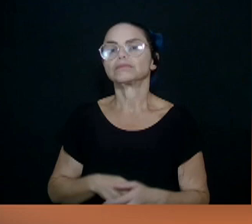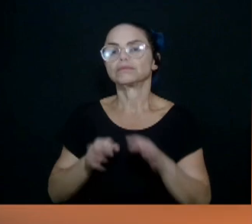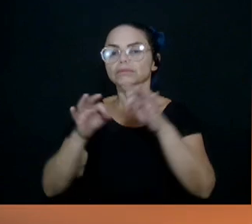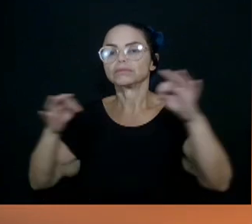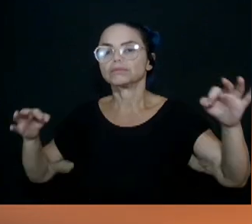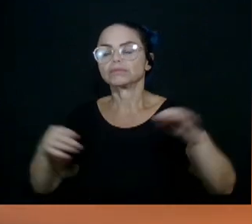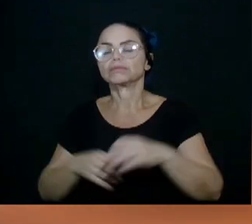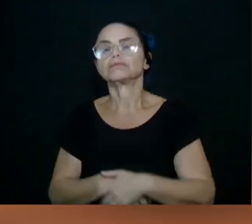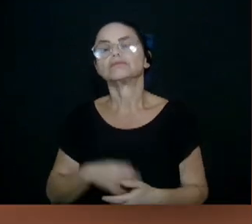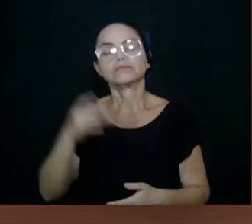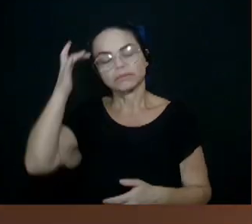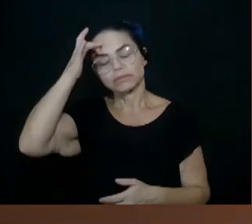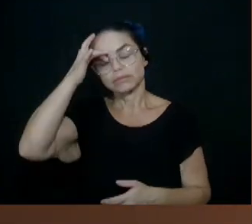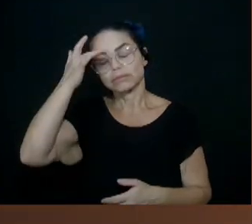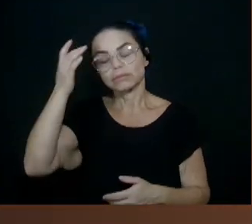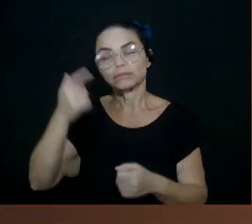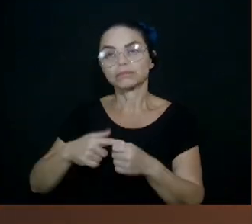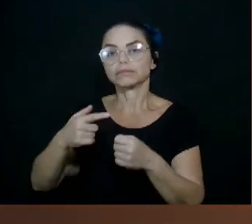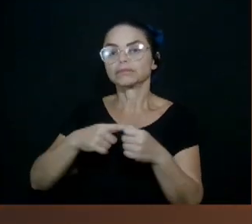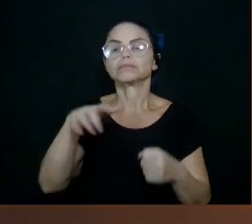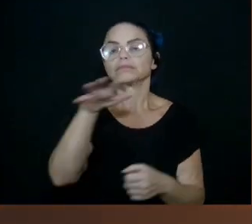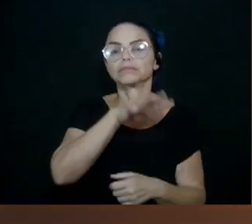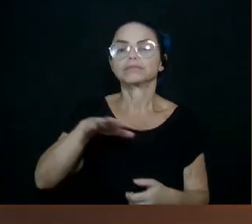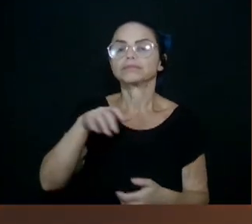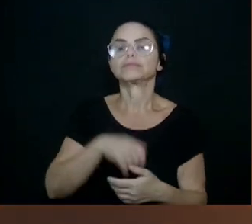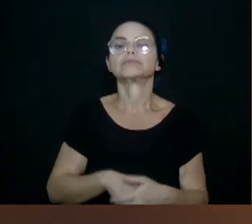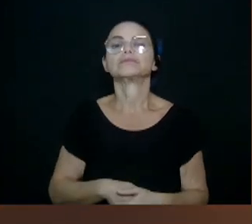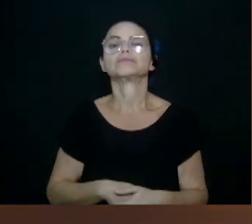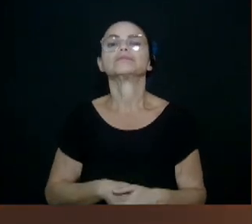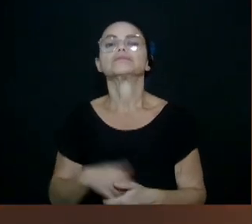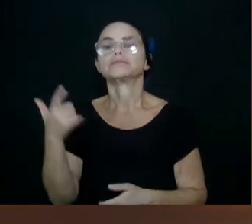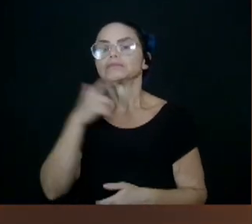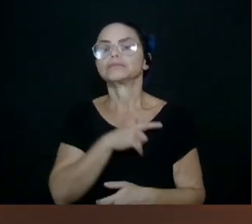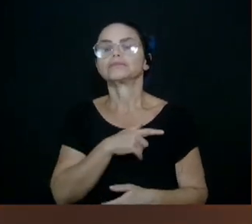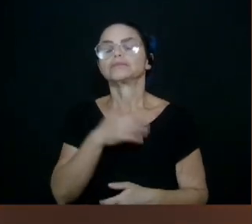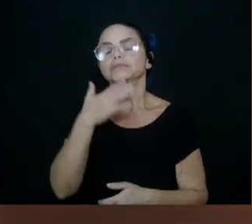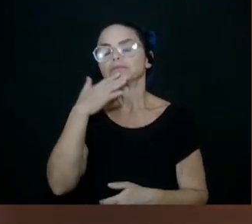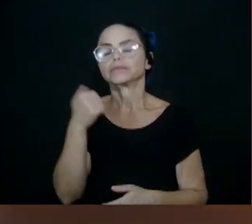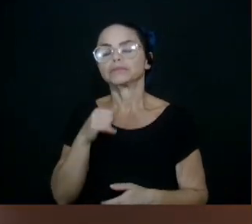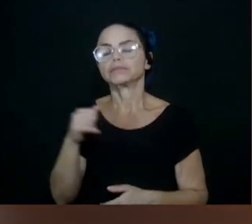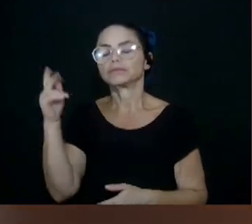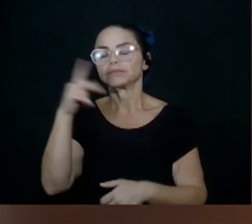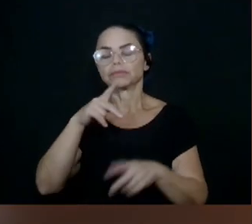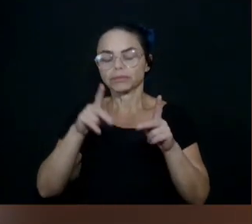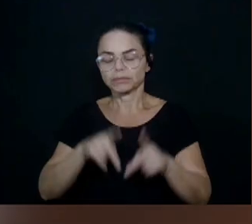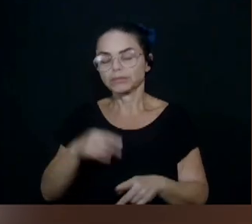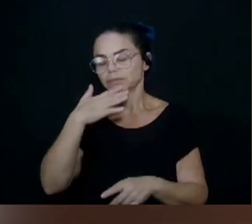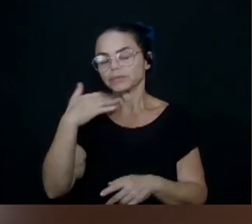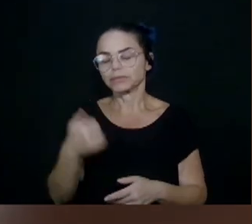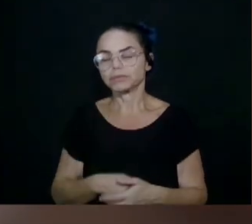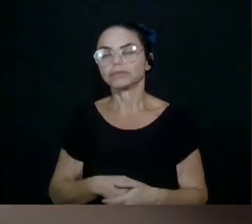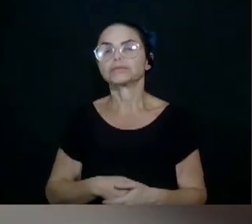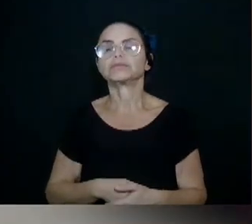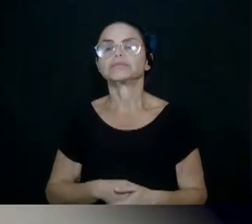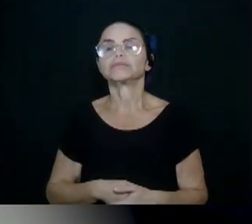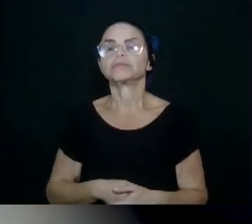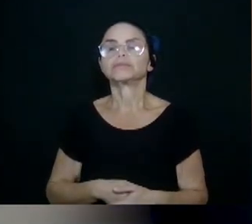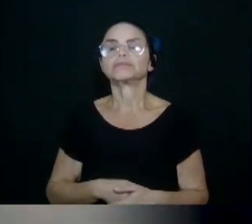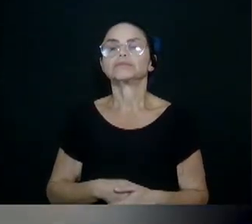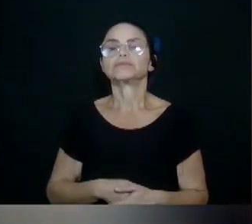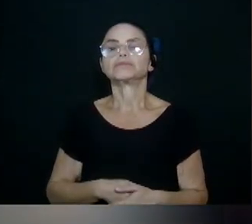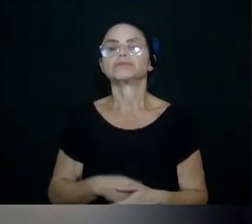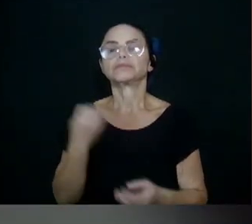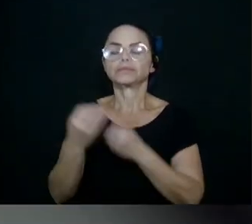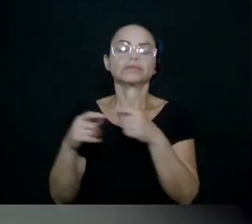outras cidades da região, então a gente consegue abranger esse público um pouco melhor. Sim. Como foi também